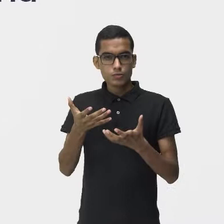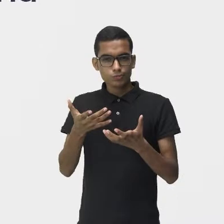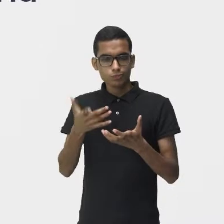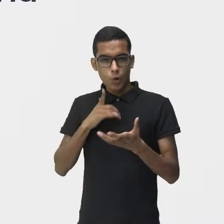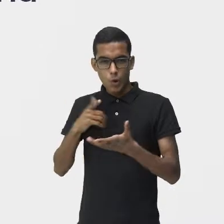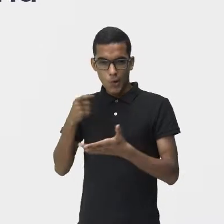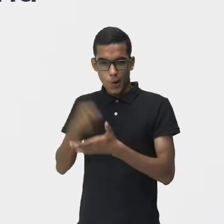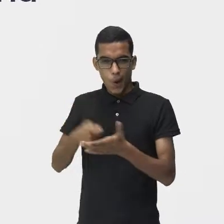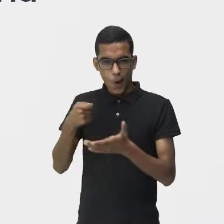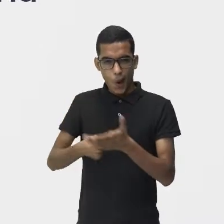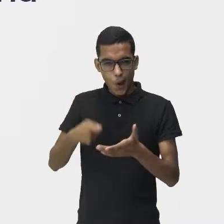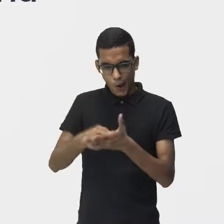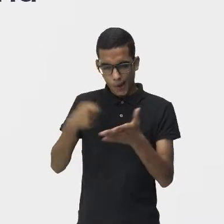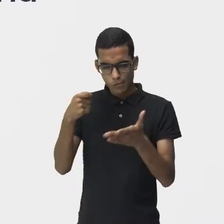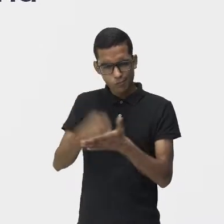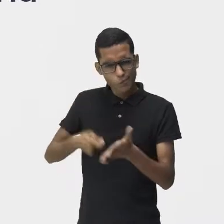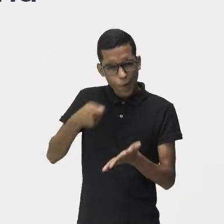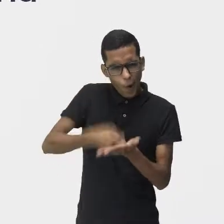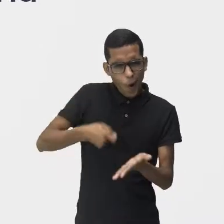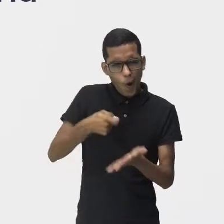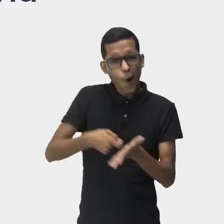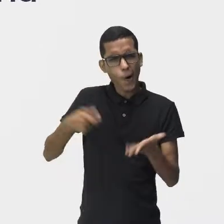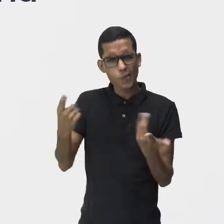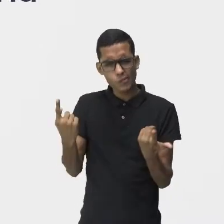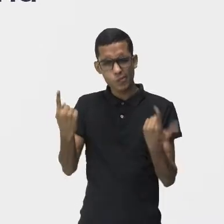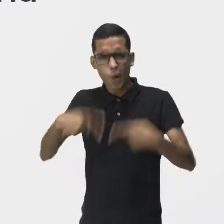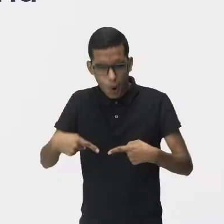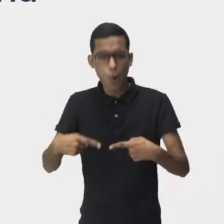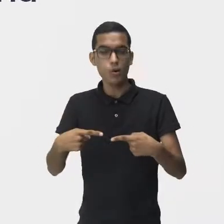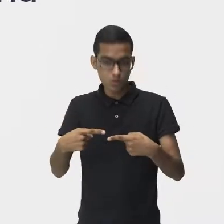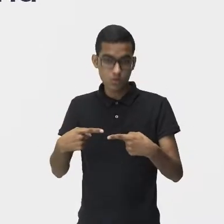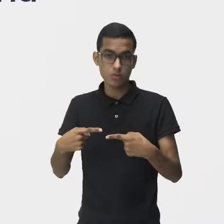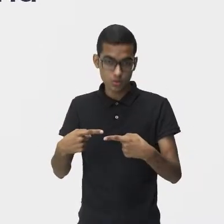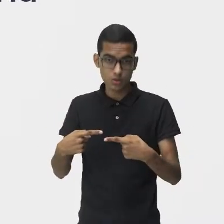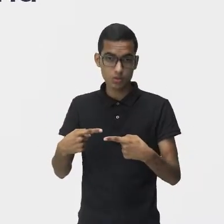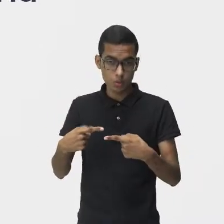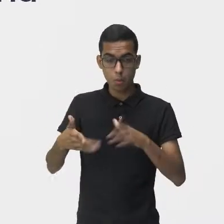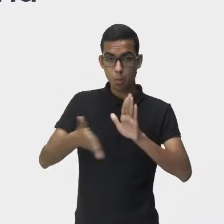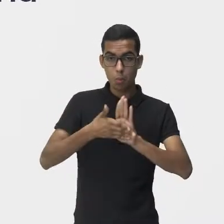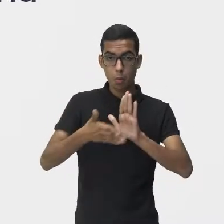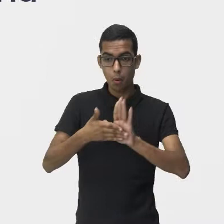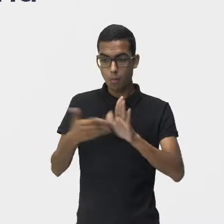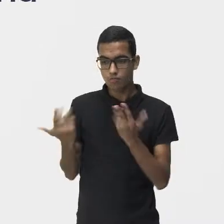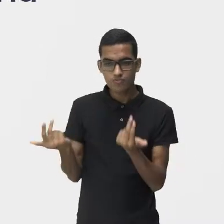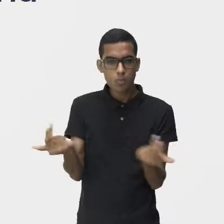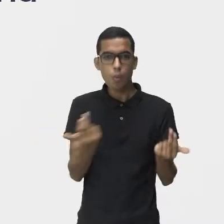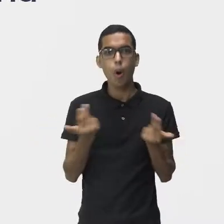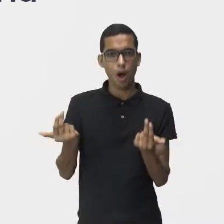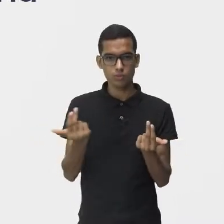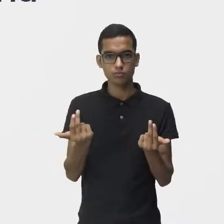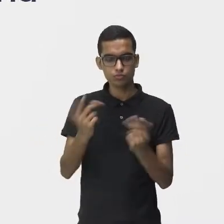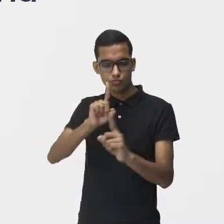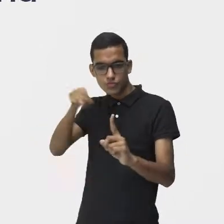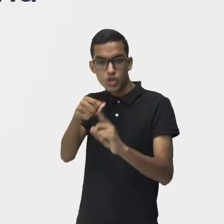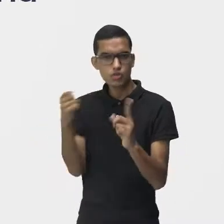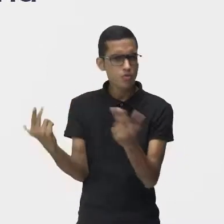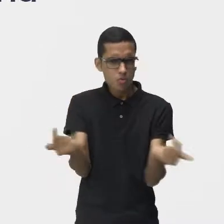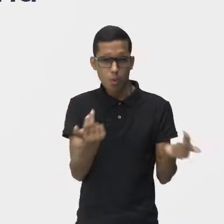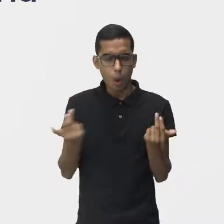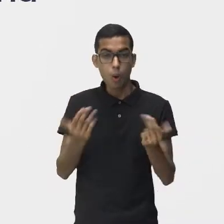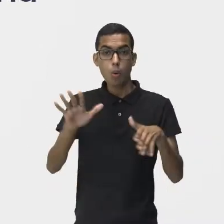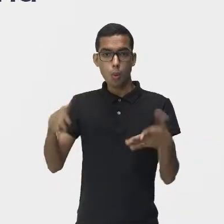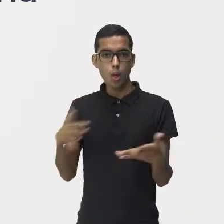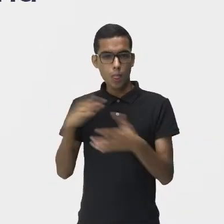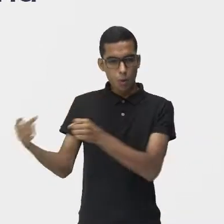iriam lutar por uma mesma causa durante esse período, tá? Quando tomaram o poder e o